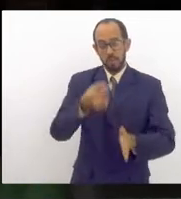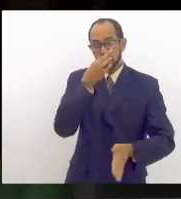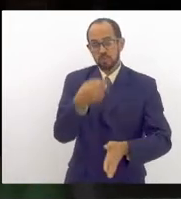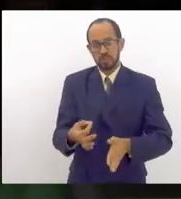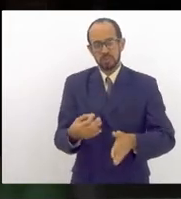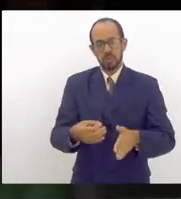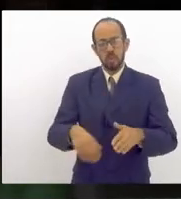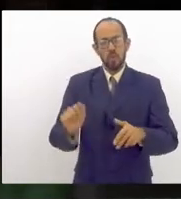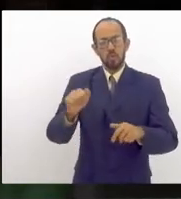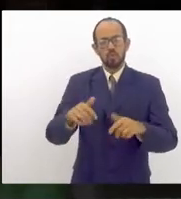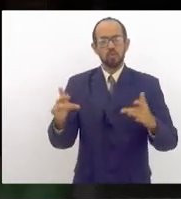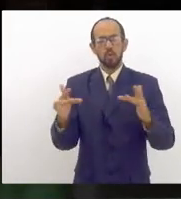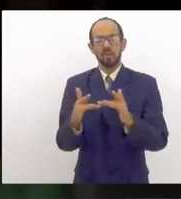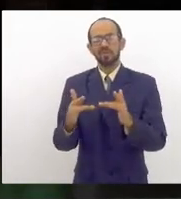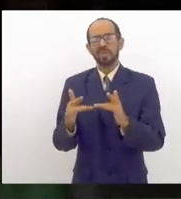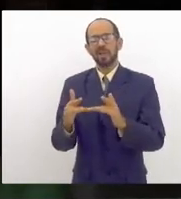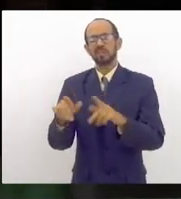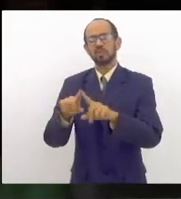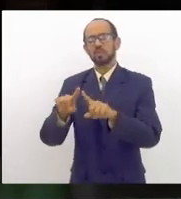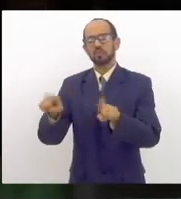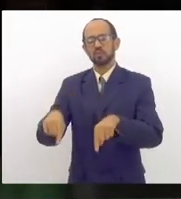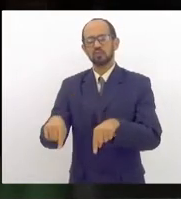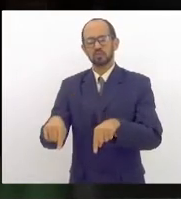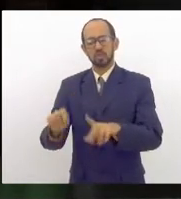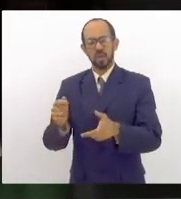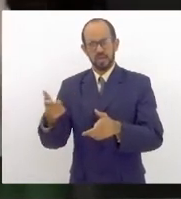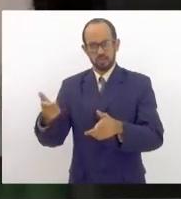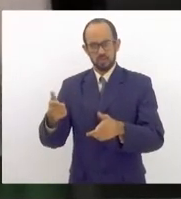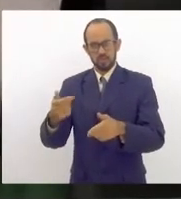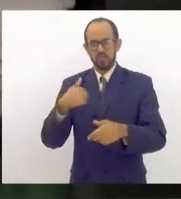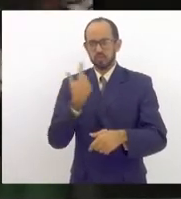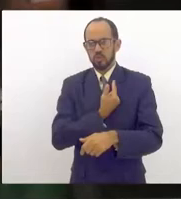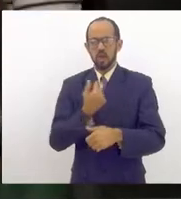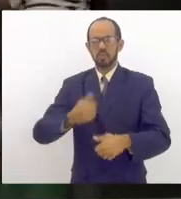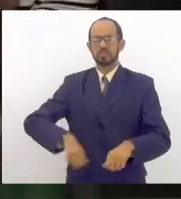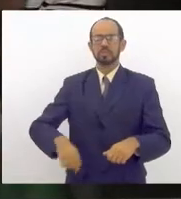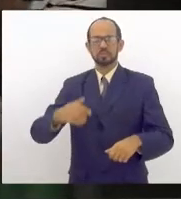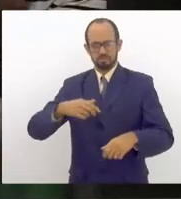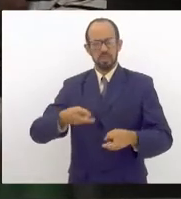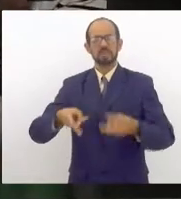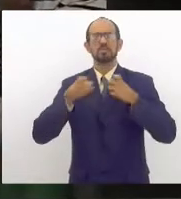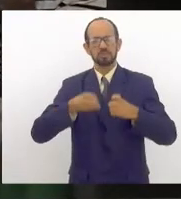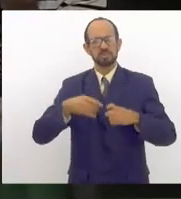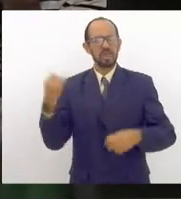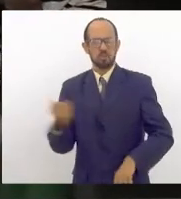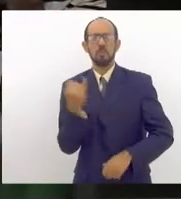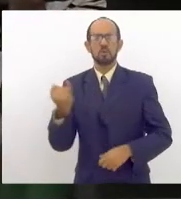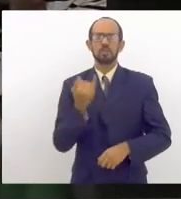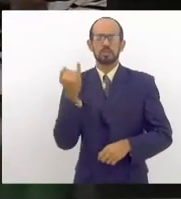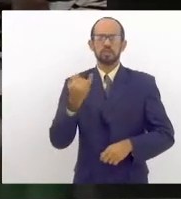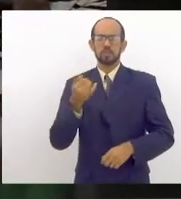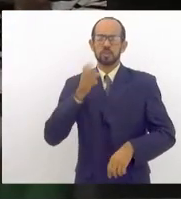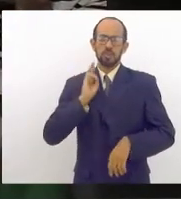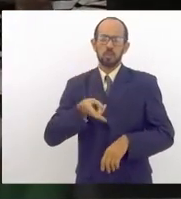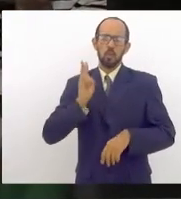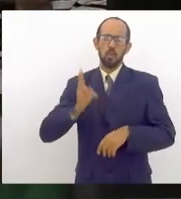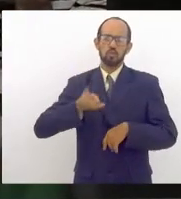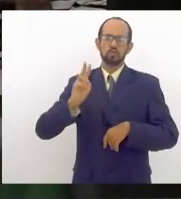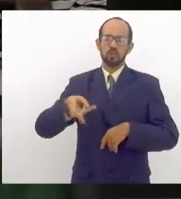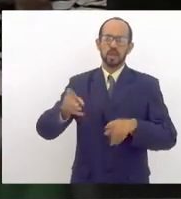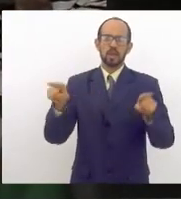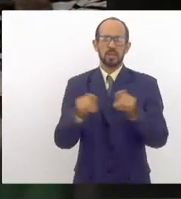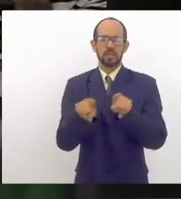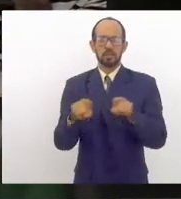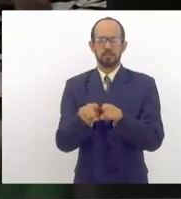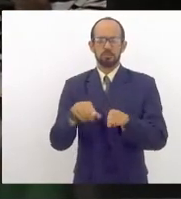contribuição que nós do pessoal consideramos inestimável inestimável e que seguirá para